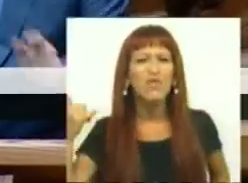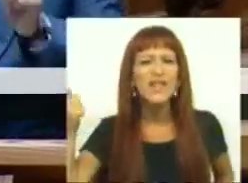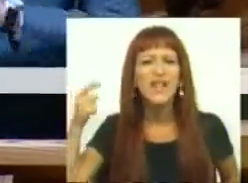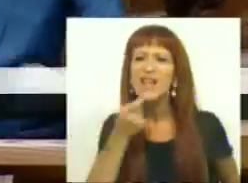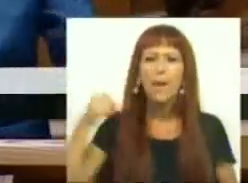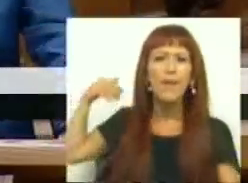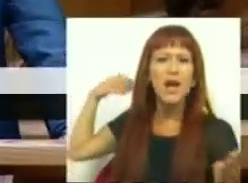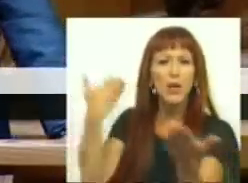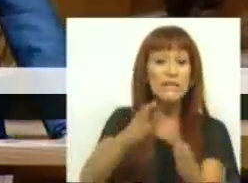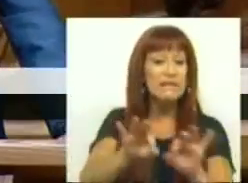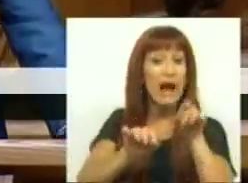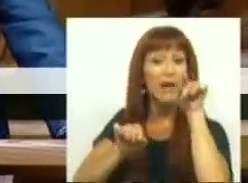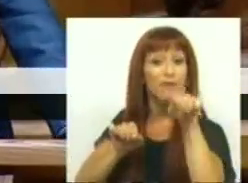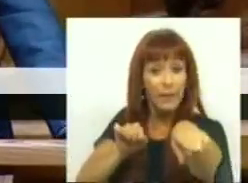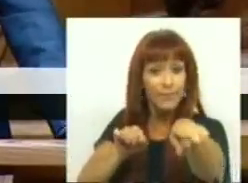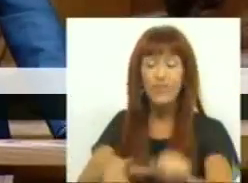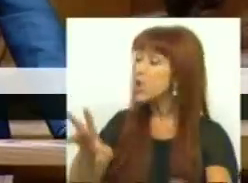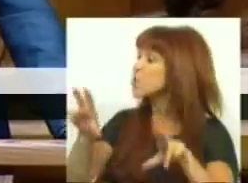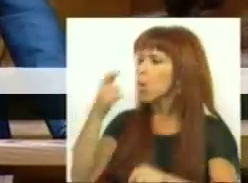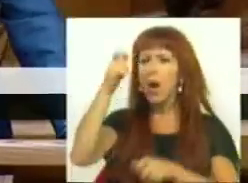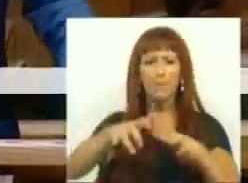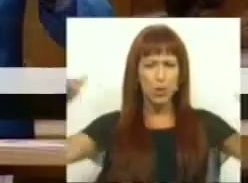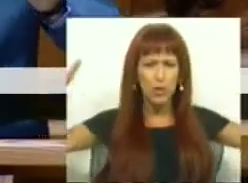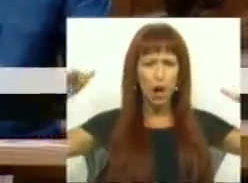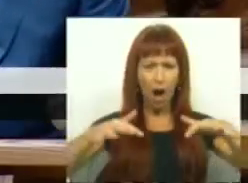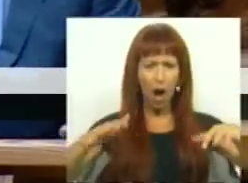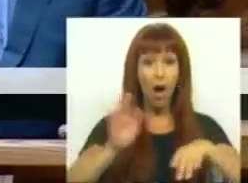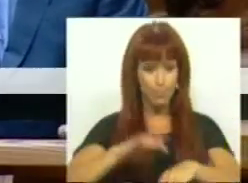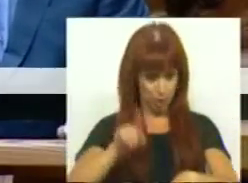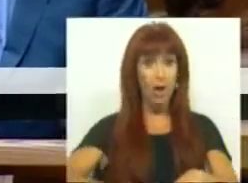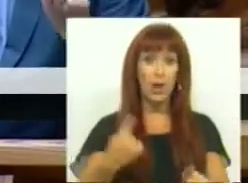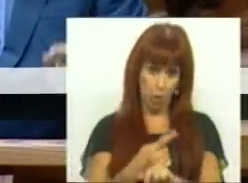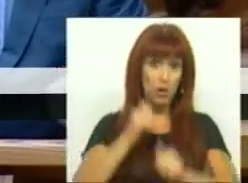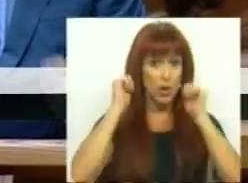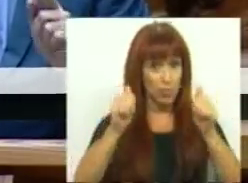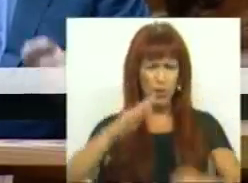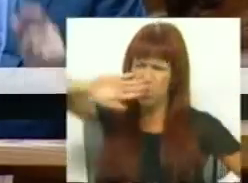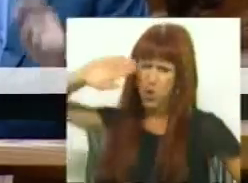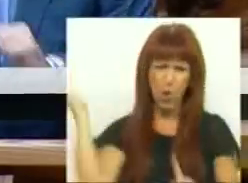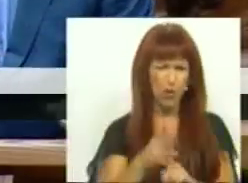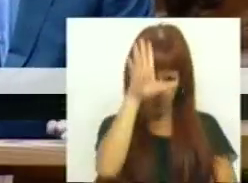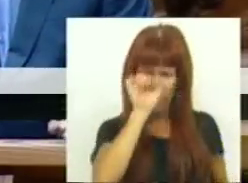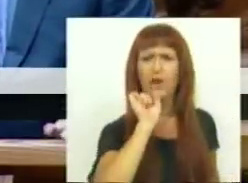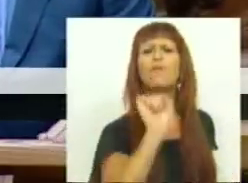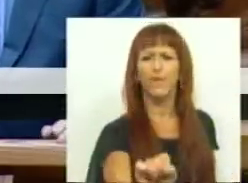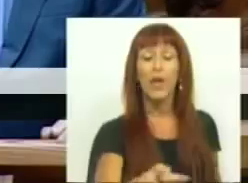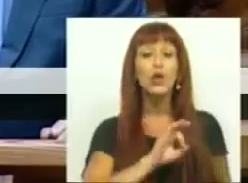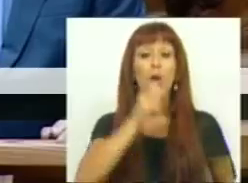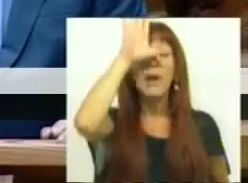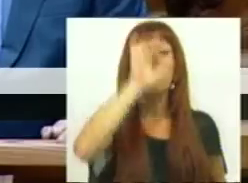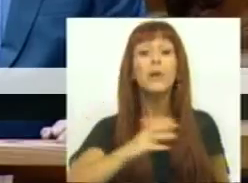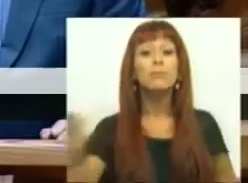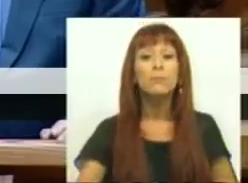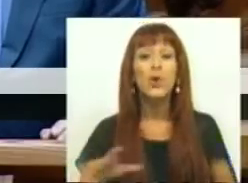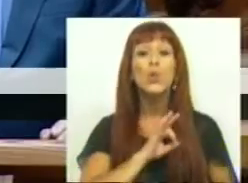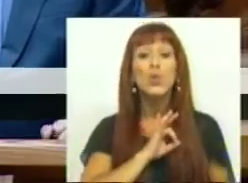Abril como o seu. Nunca tanta gente, por tão boas razões, condenou o seu governo. Sr.